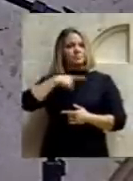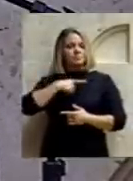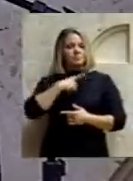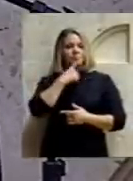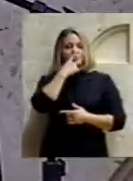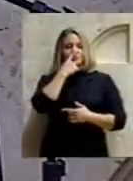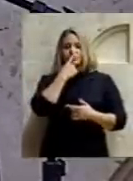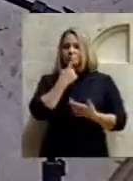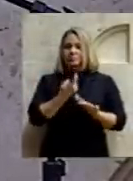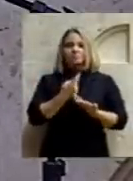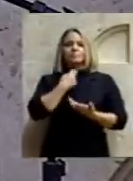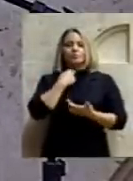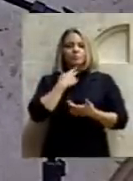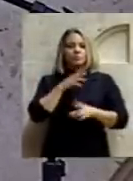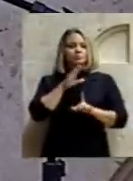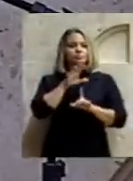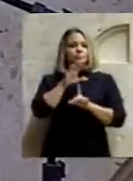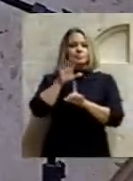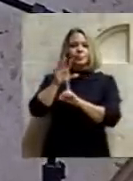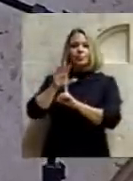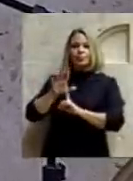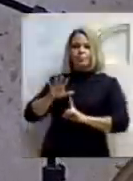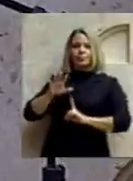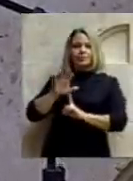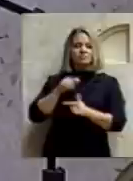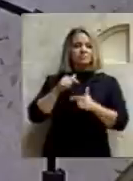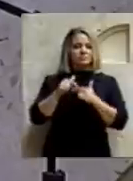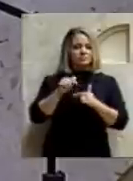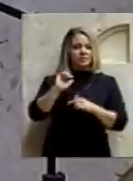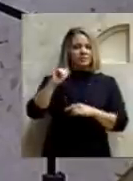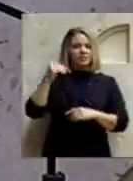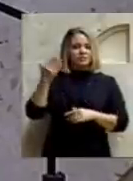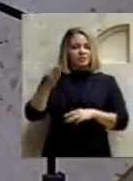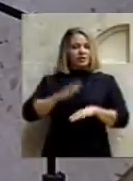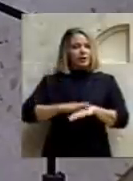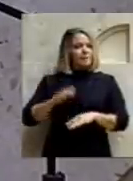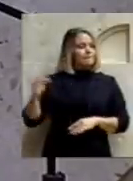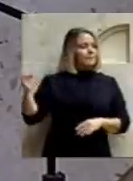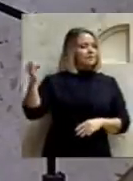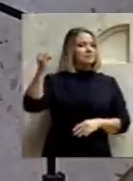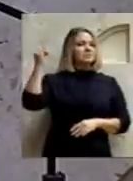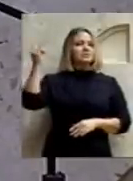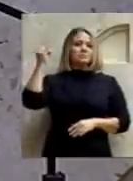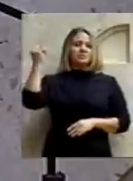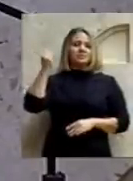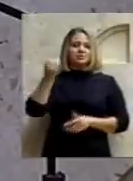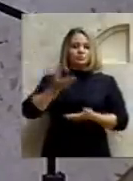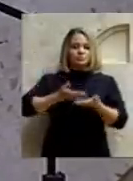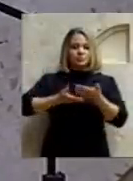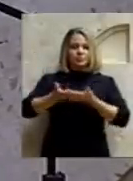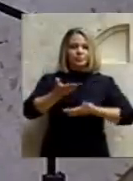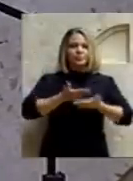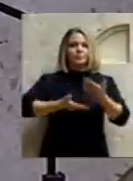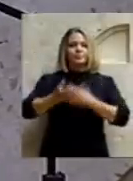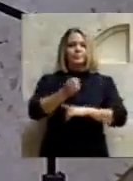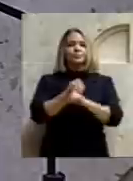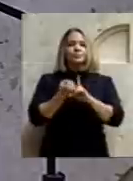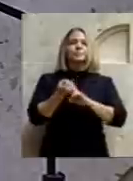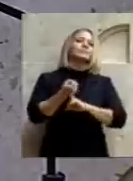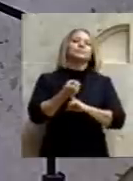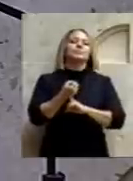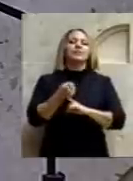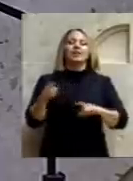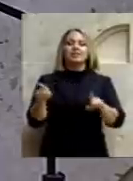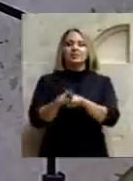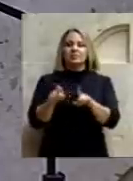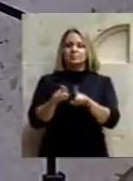não contaminem a sua atividade, que é uma das mais relevantes para o convívio social,